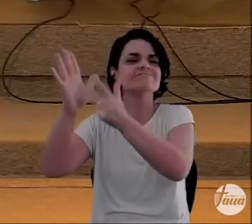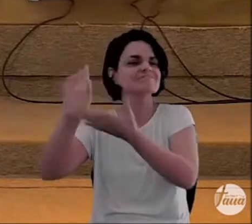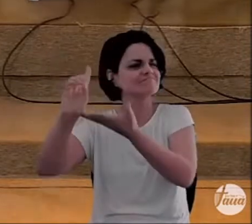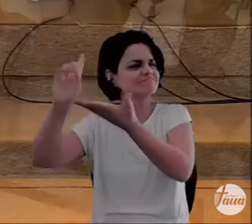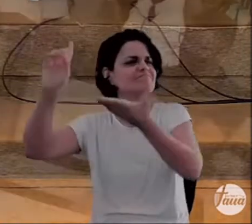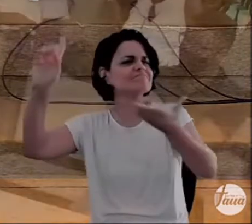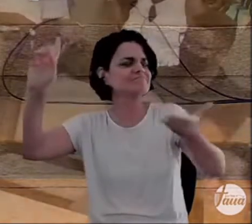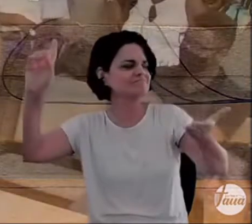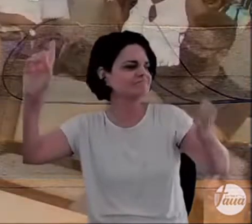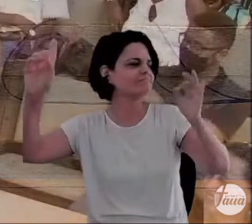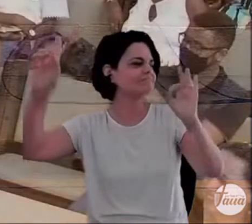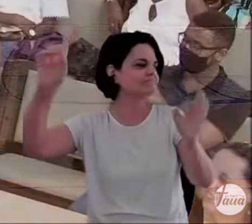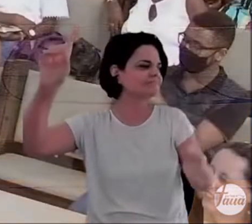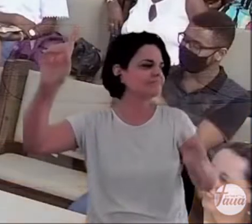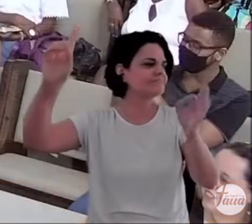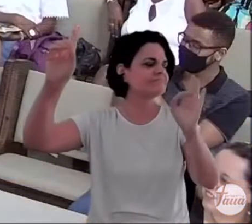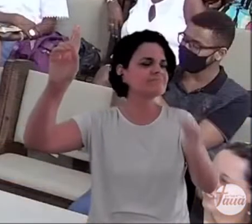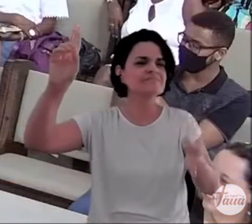Tudo entregarei.